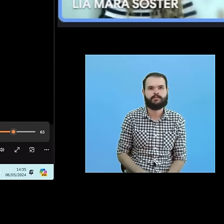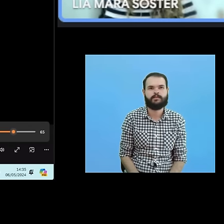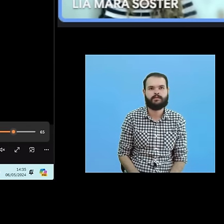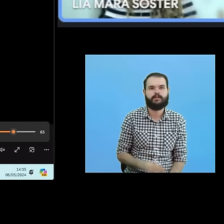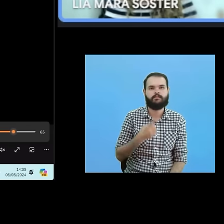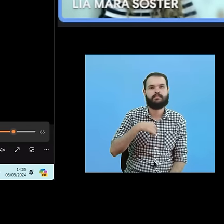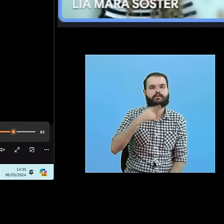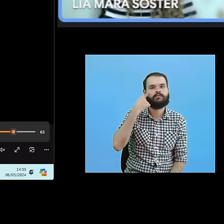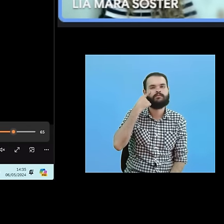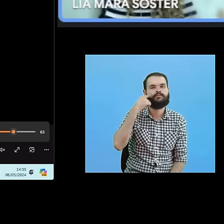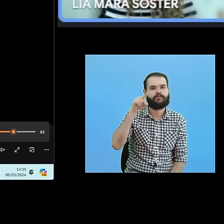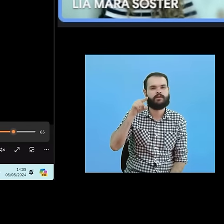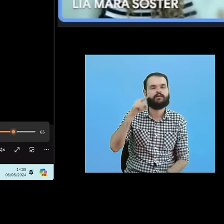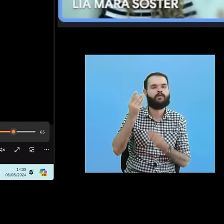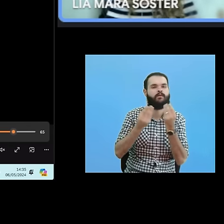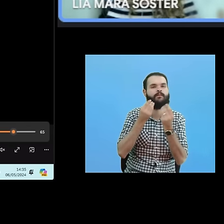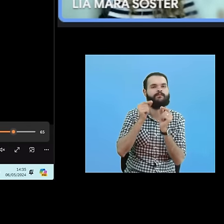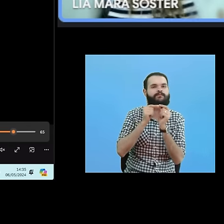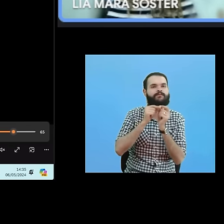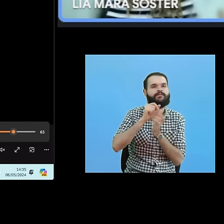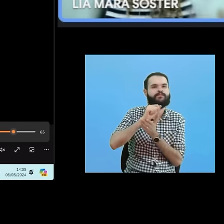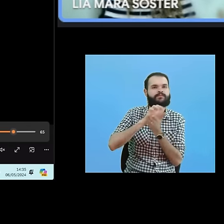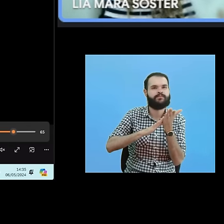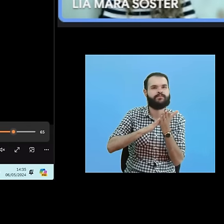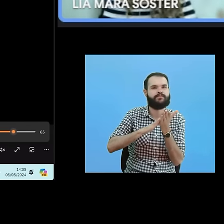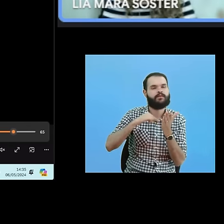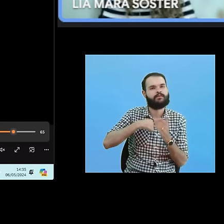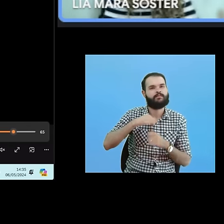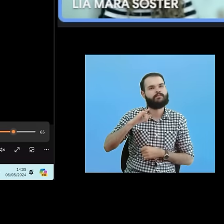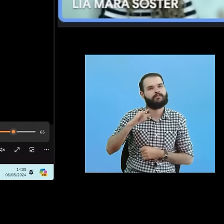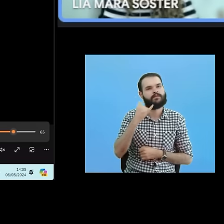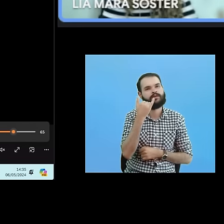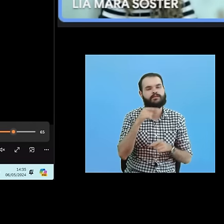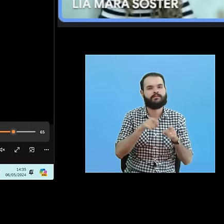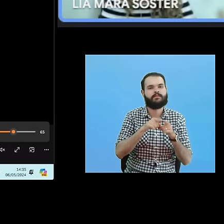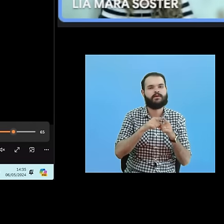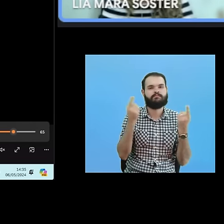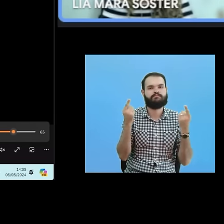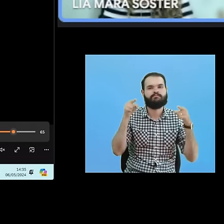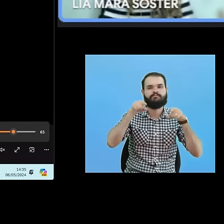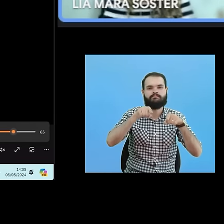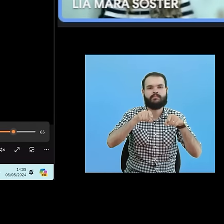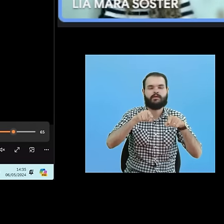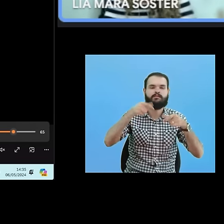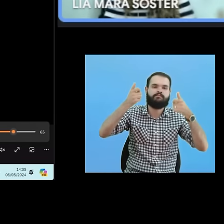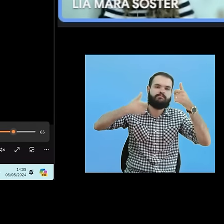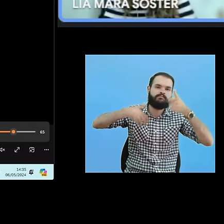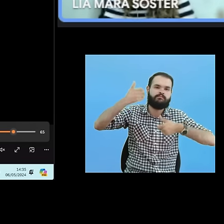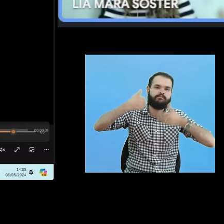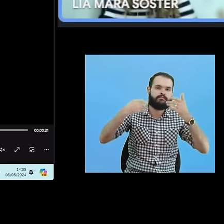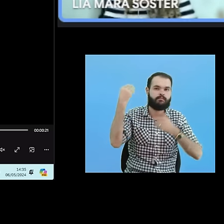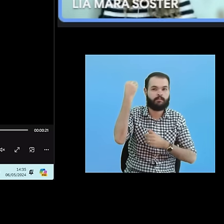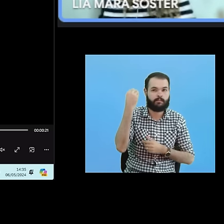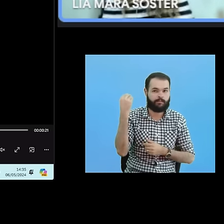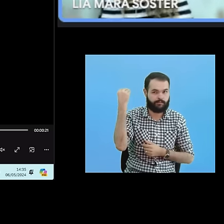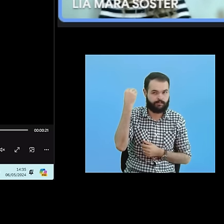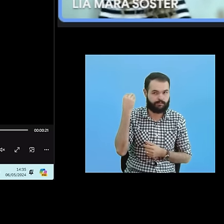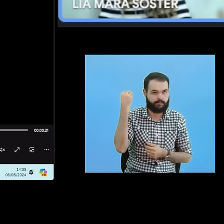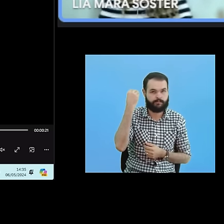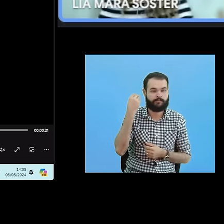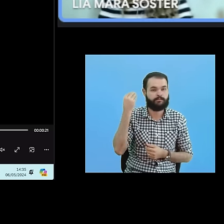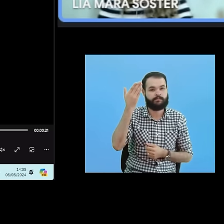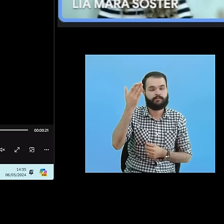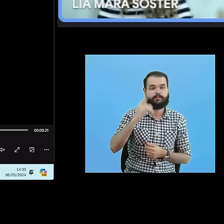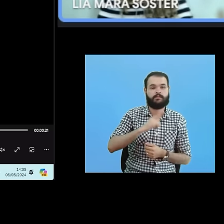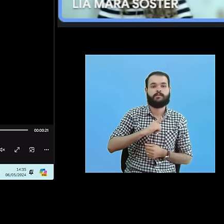para verificar as atividades e eu vou aproveitar simultaneamente fazendo uma audiodescrição. Então aqui